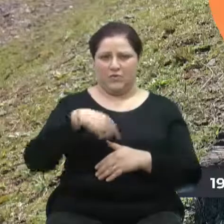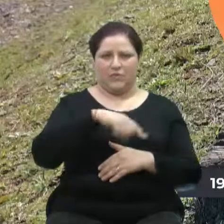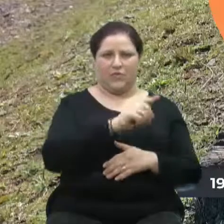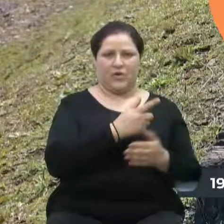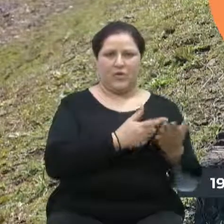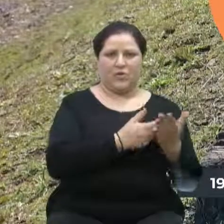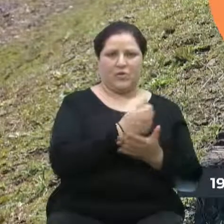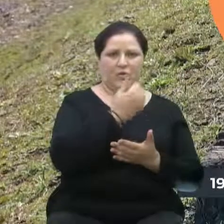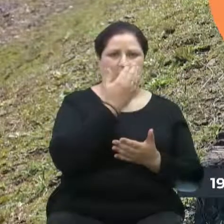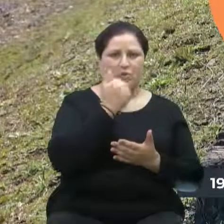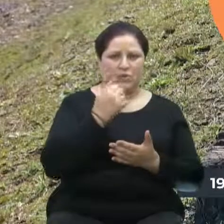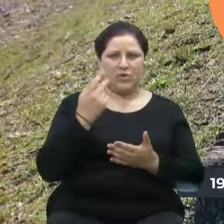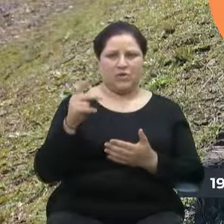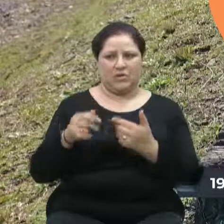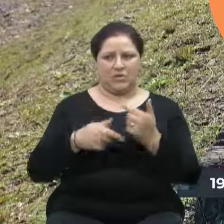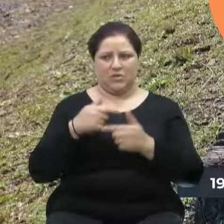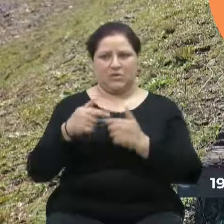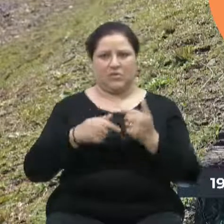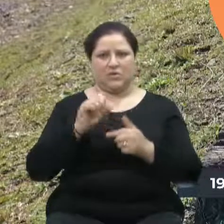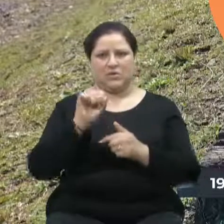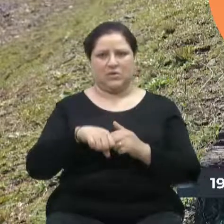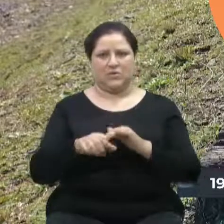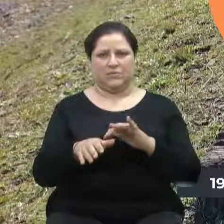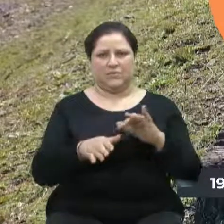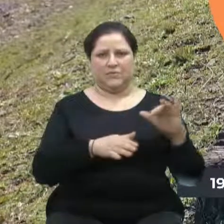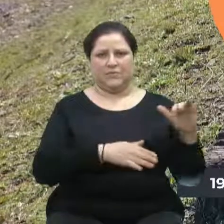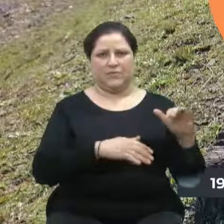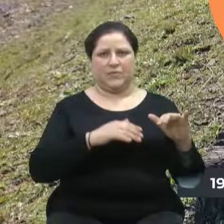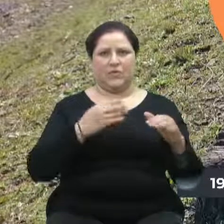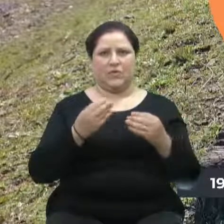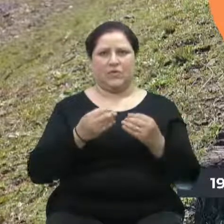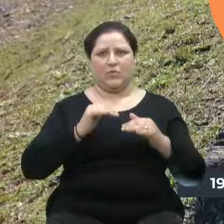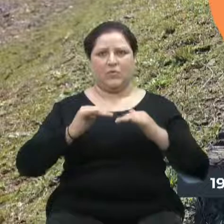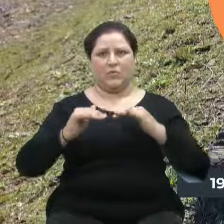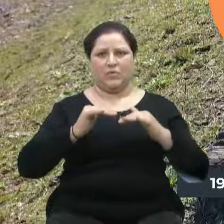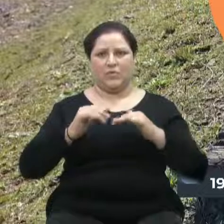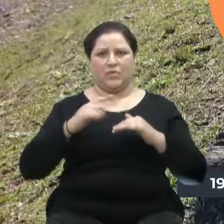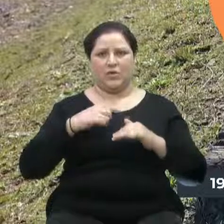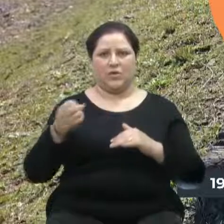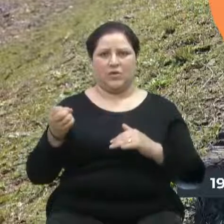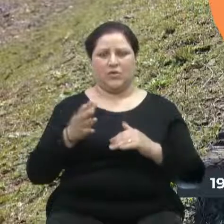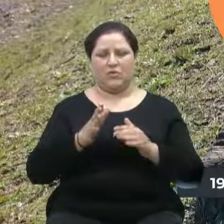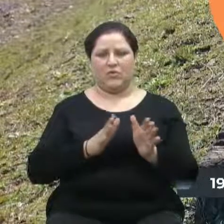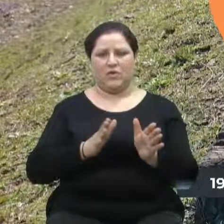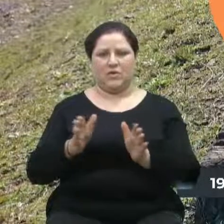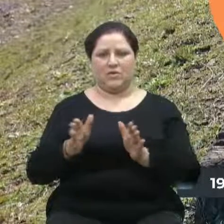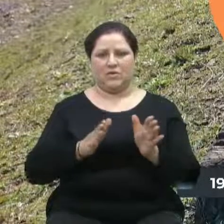Agora eu vou falar da mobilidade urbana, que aqui eu quero falar sobre o novo acesso do Desvio Risso.